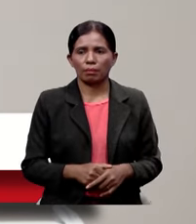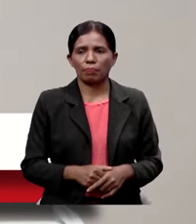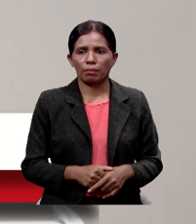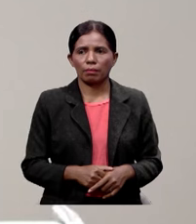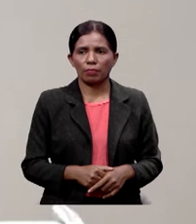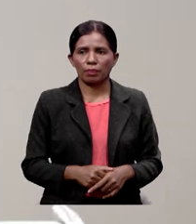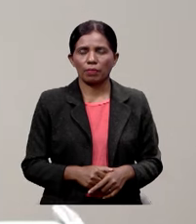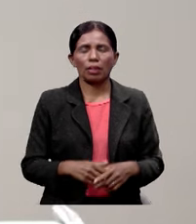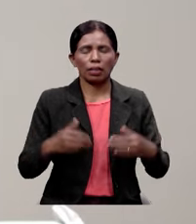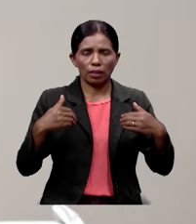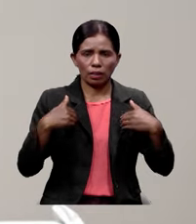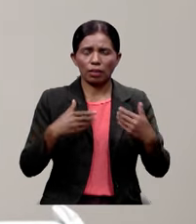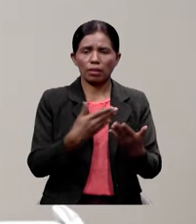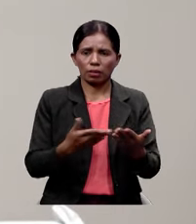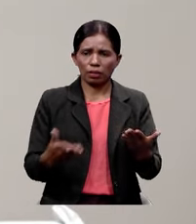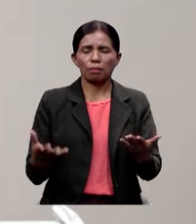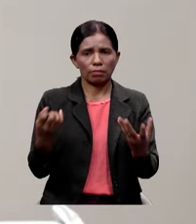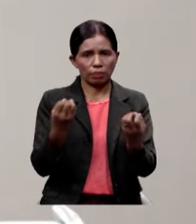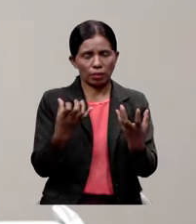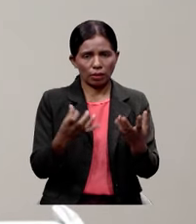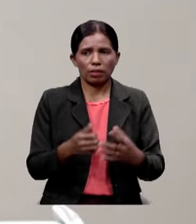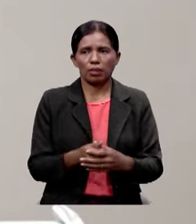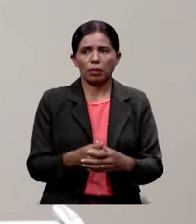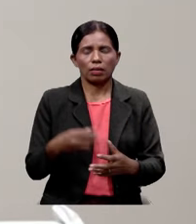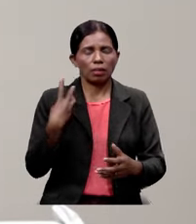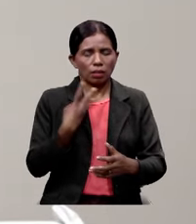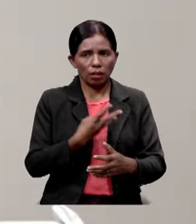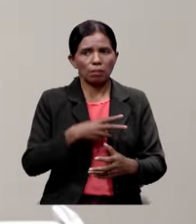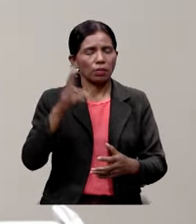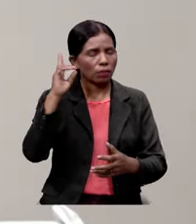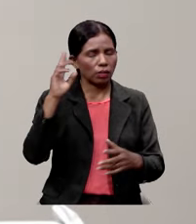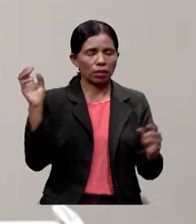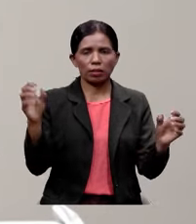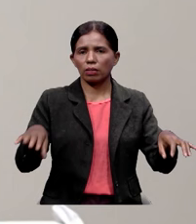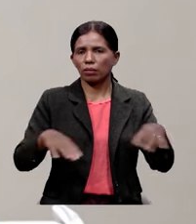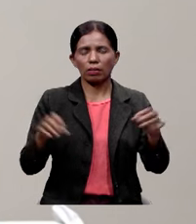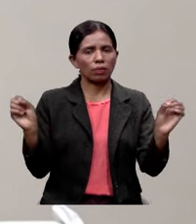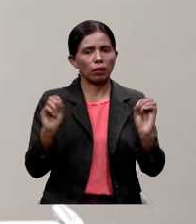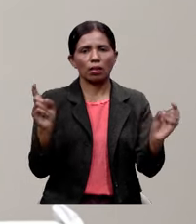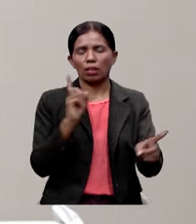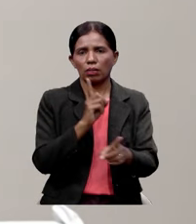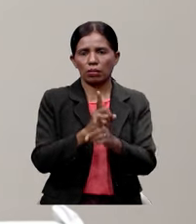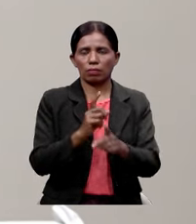e a boa de Kata kami rolan kata lalos.